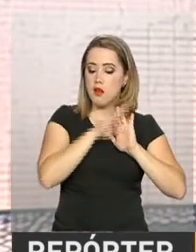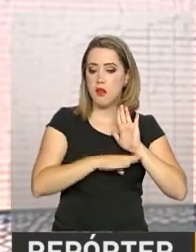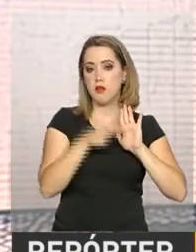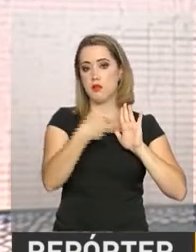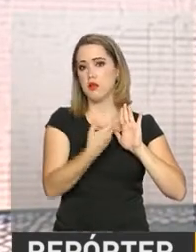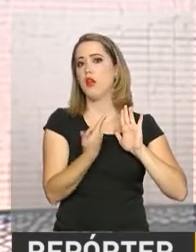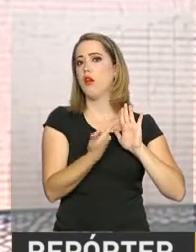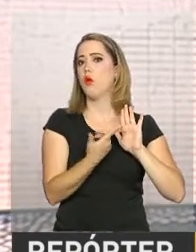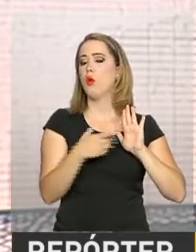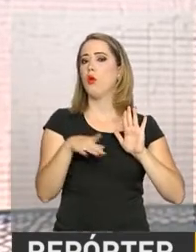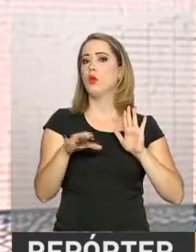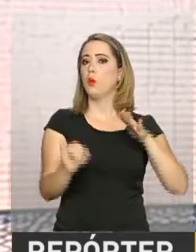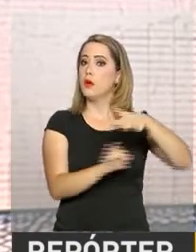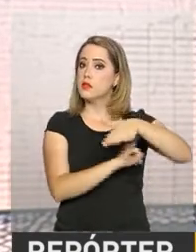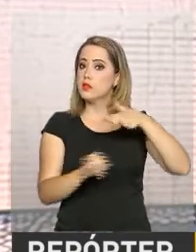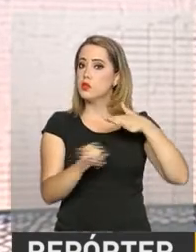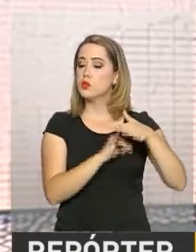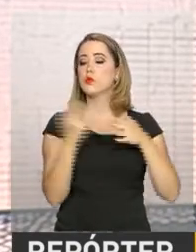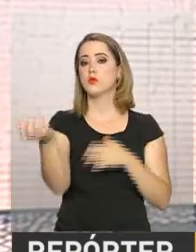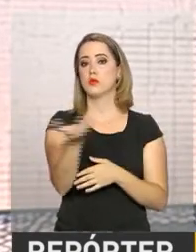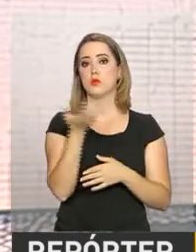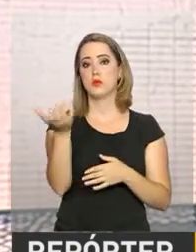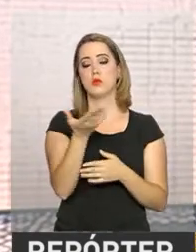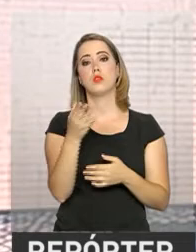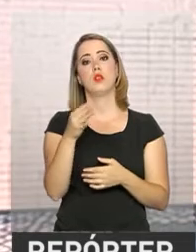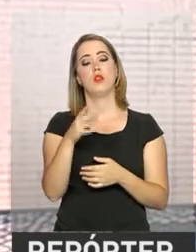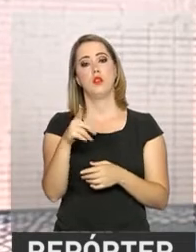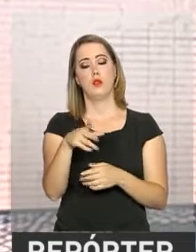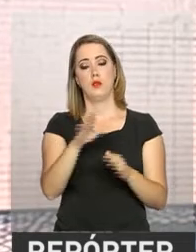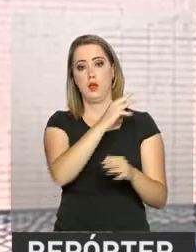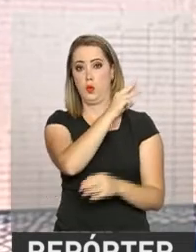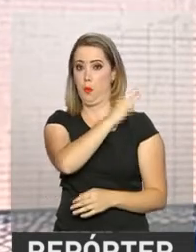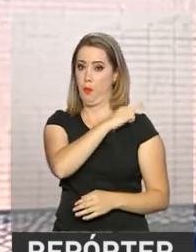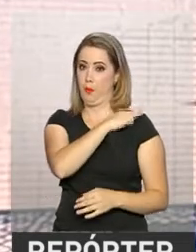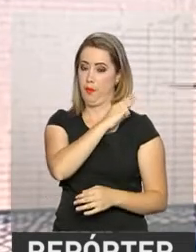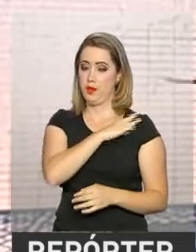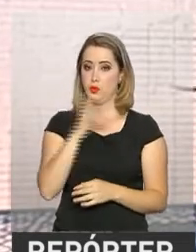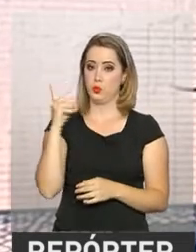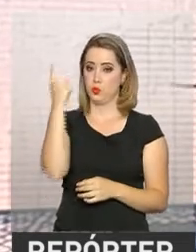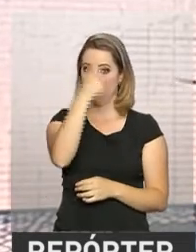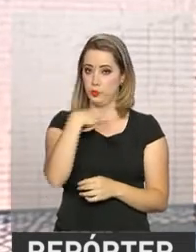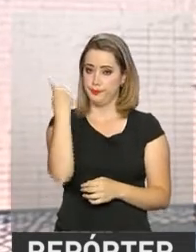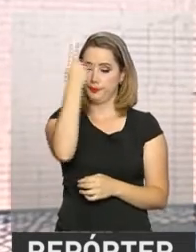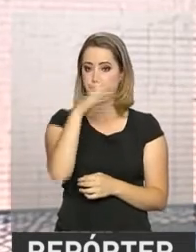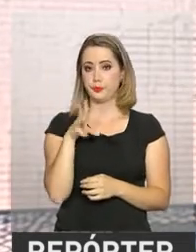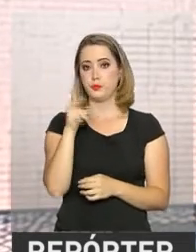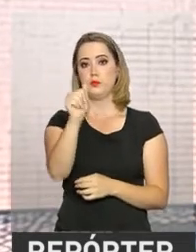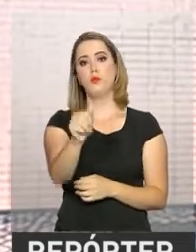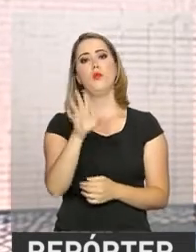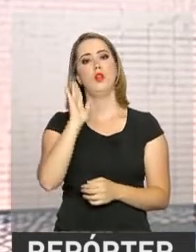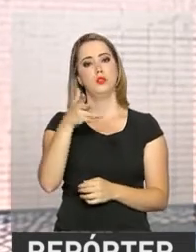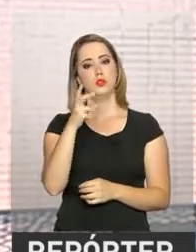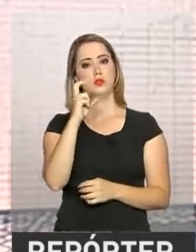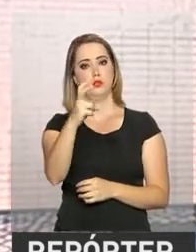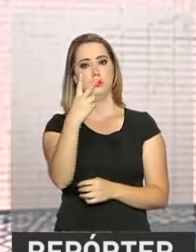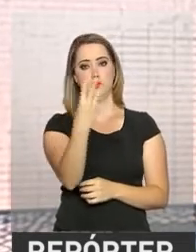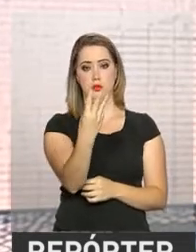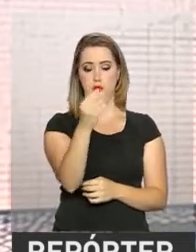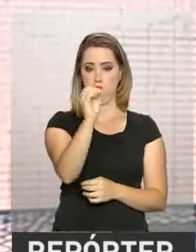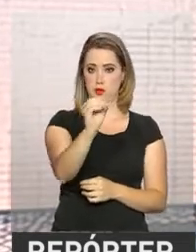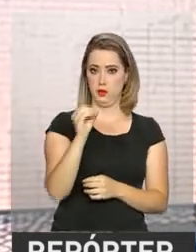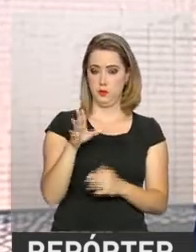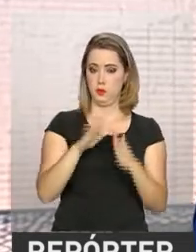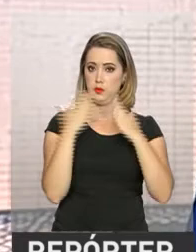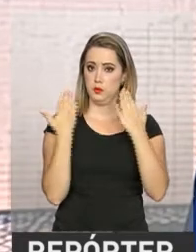de adesão ao programa de ensino médio integral aceito foi divulgada pelo Ministério da Educação. São 530 escolas que vão